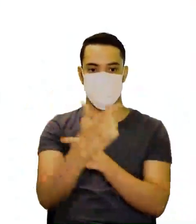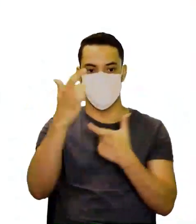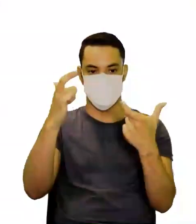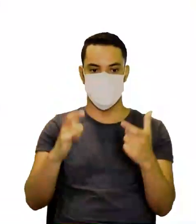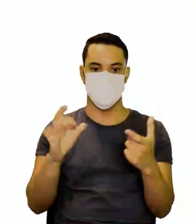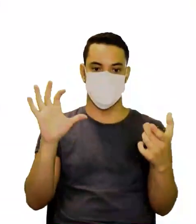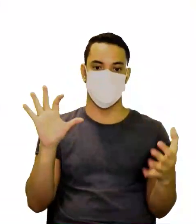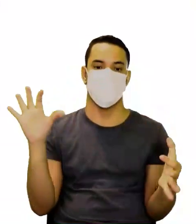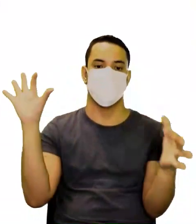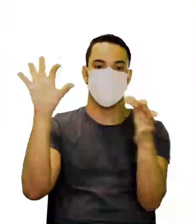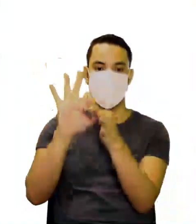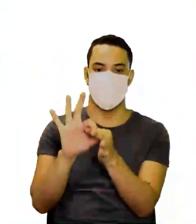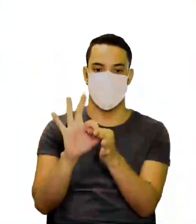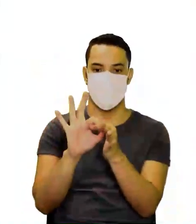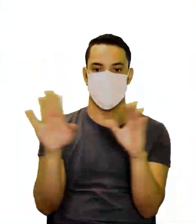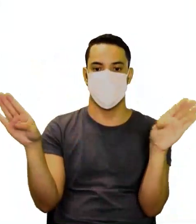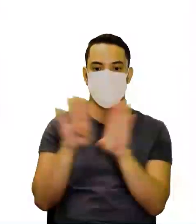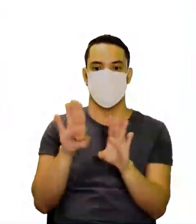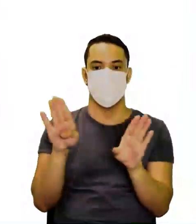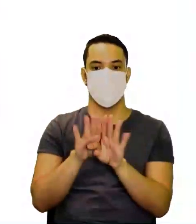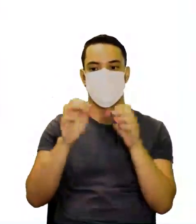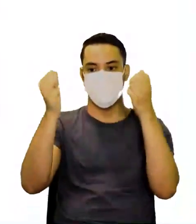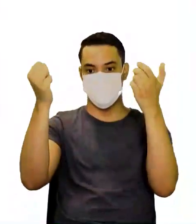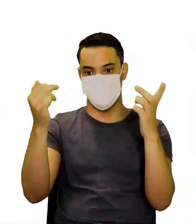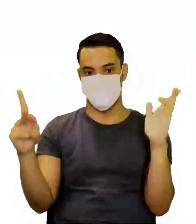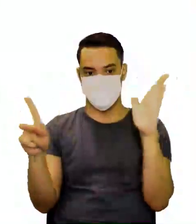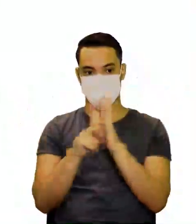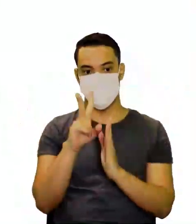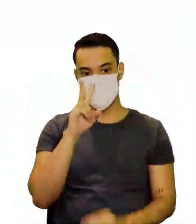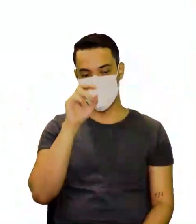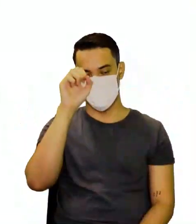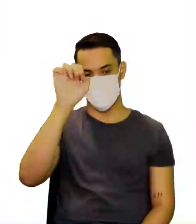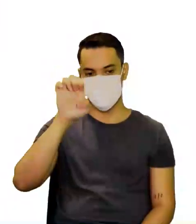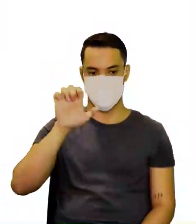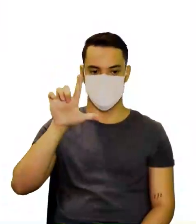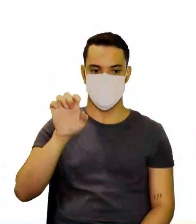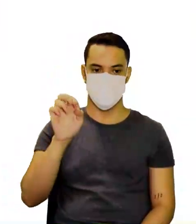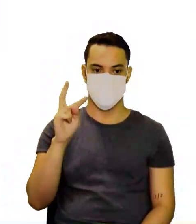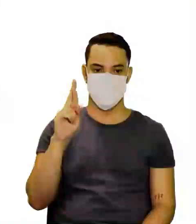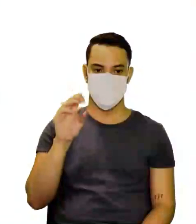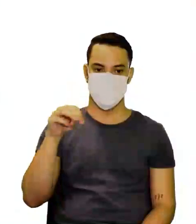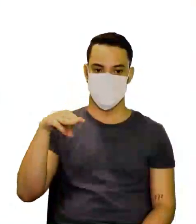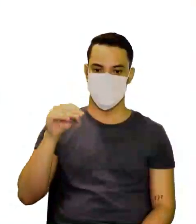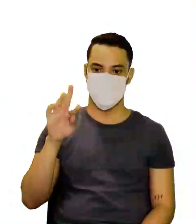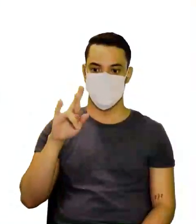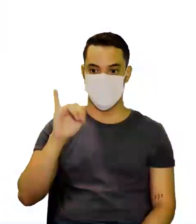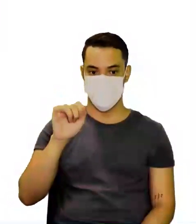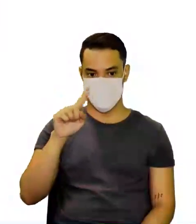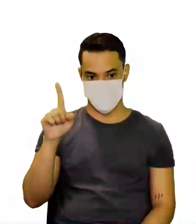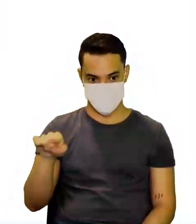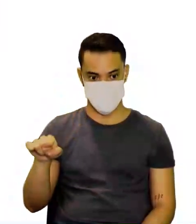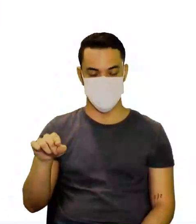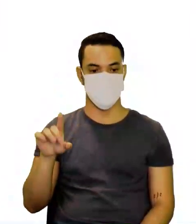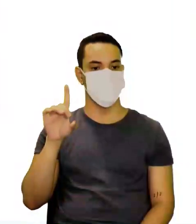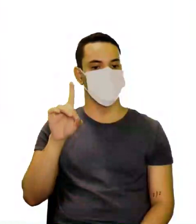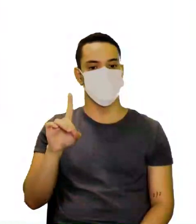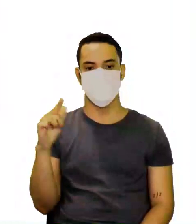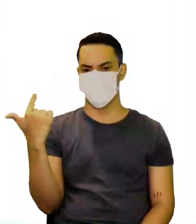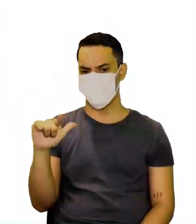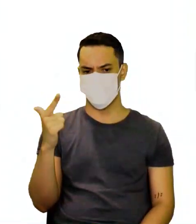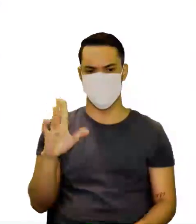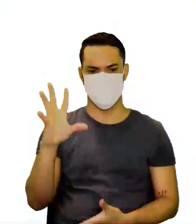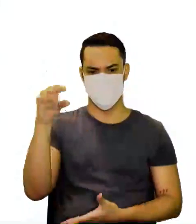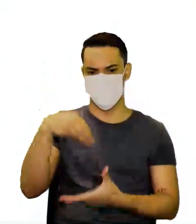está intercalado, que define a sua força eletromotriz. E aqui não está sujeito ao efeito